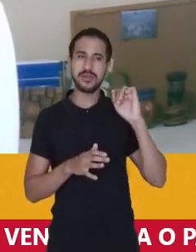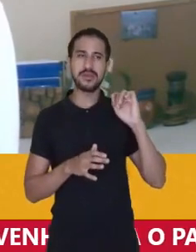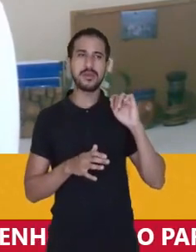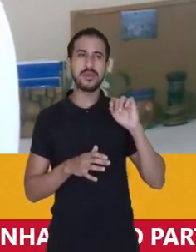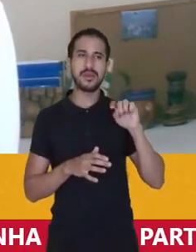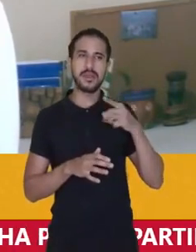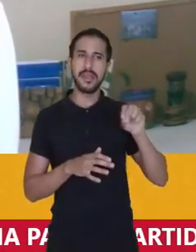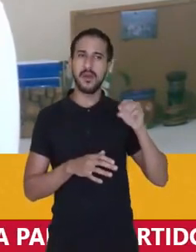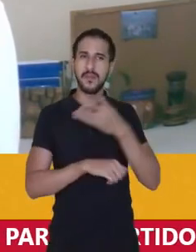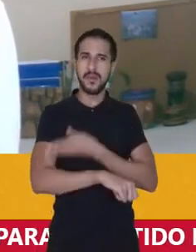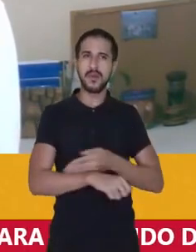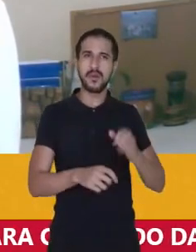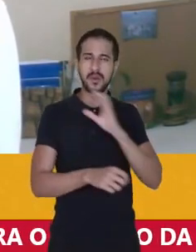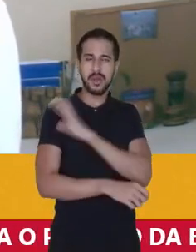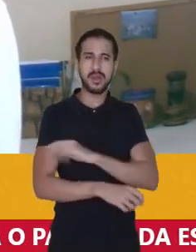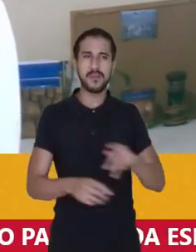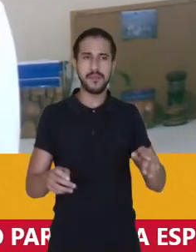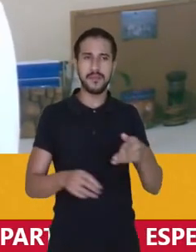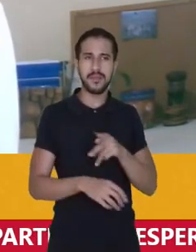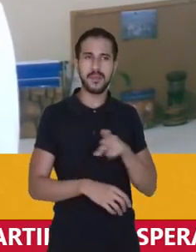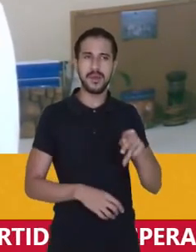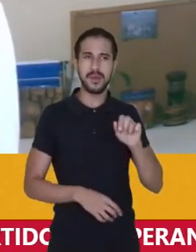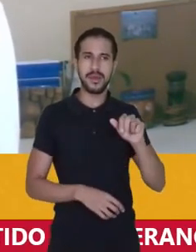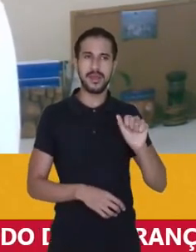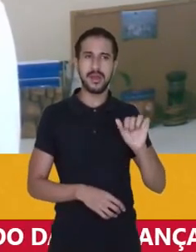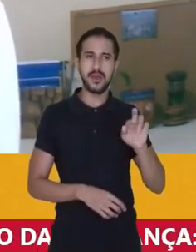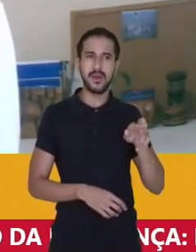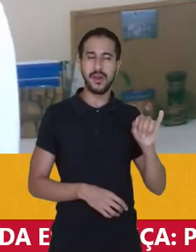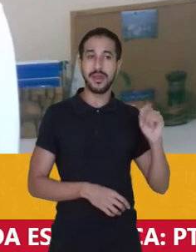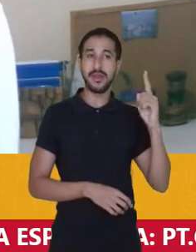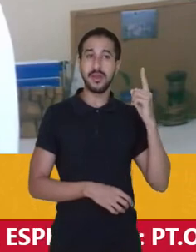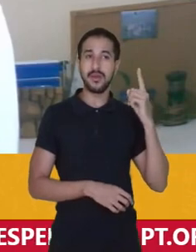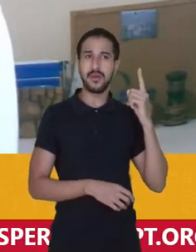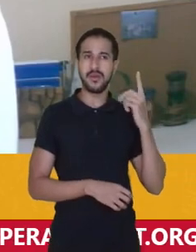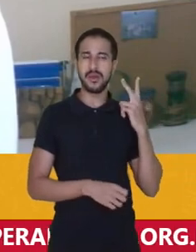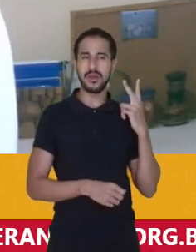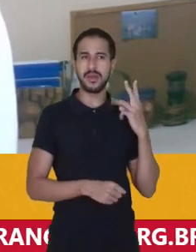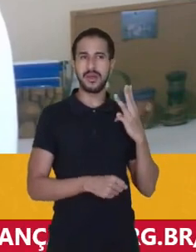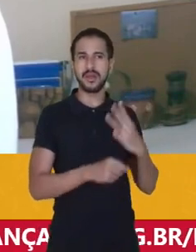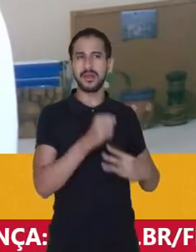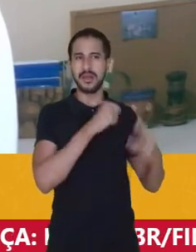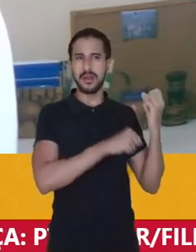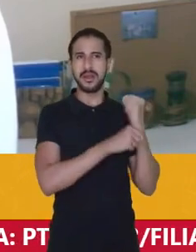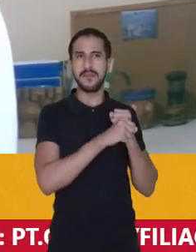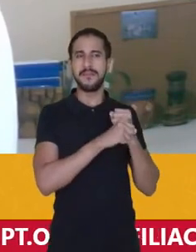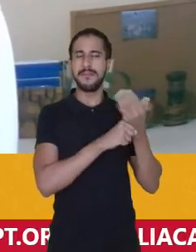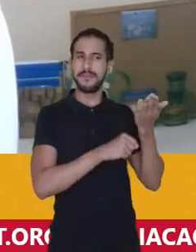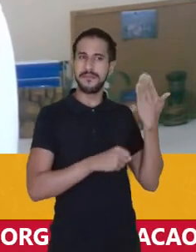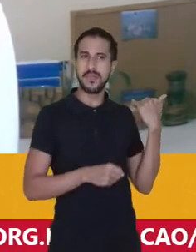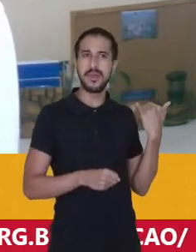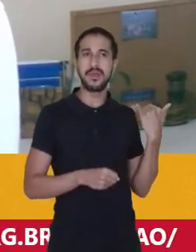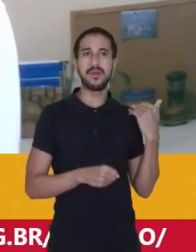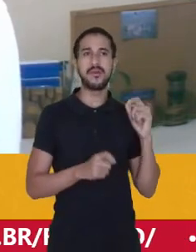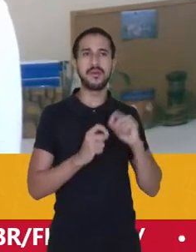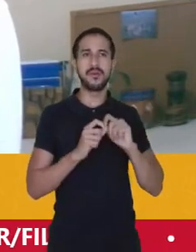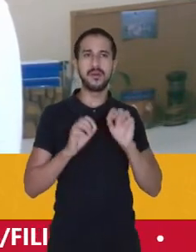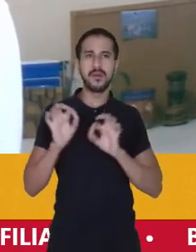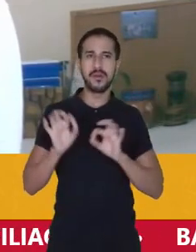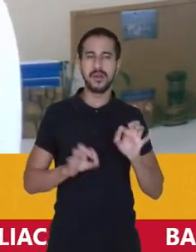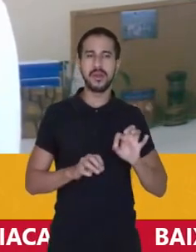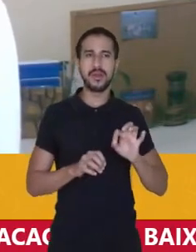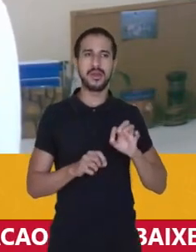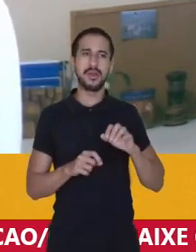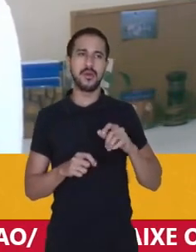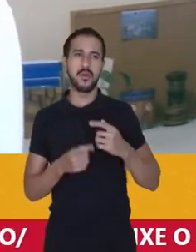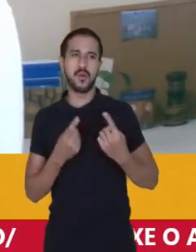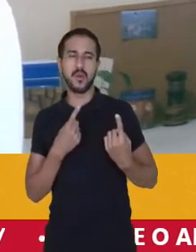que, coordenados pela professora Anania Roy, no ano retrasado, fez um manifesto que é Abolitionist Planning, que é planejamento abolicionista.